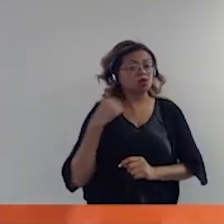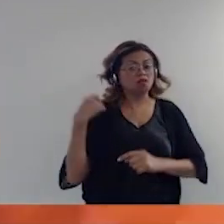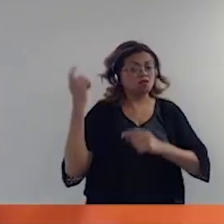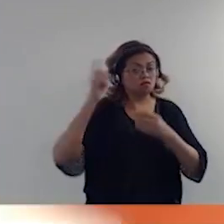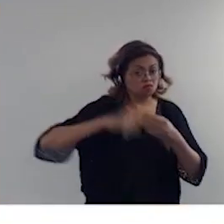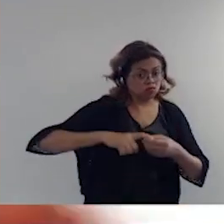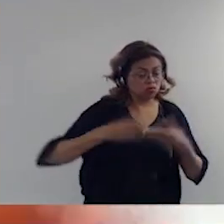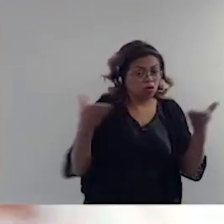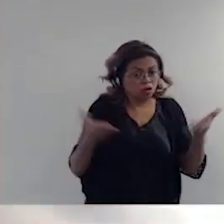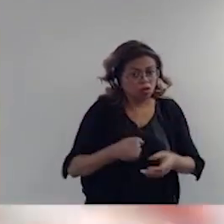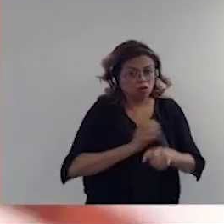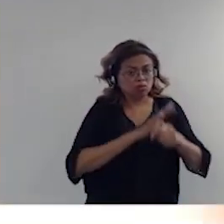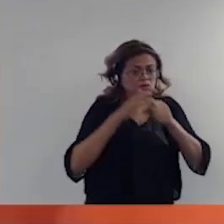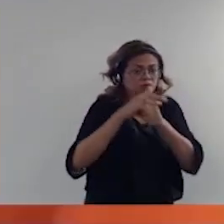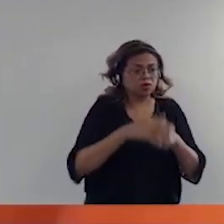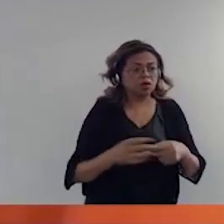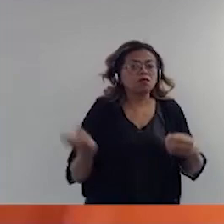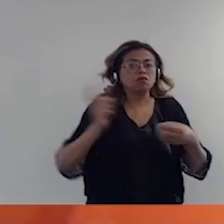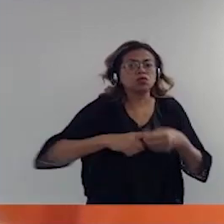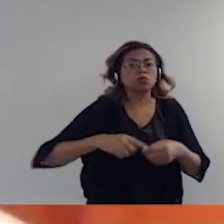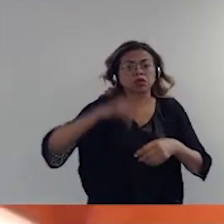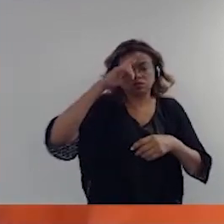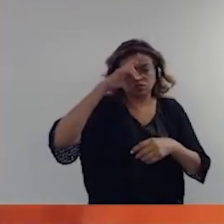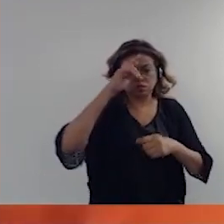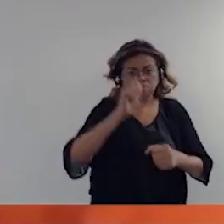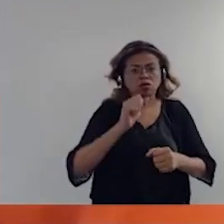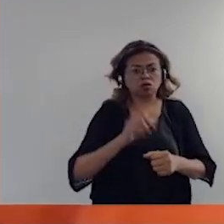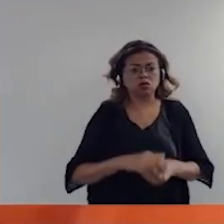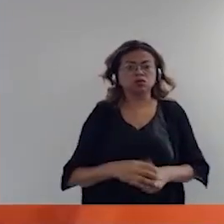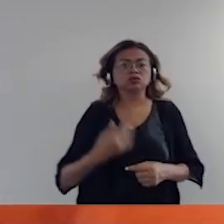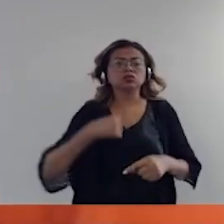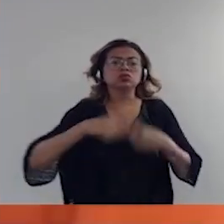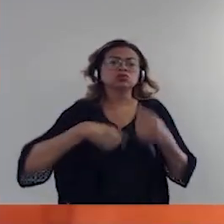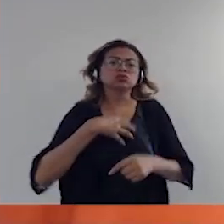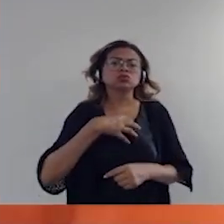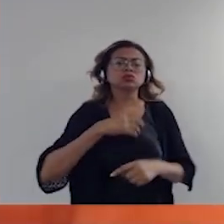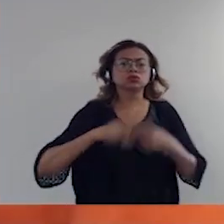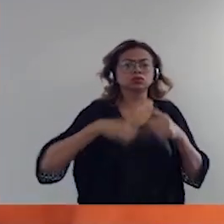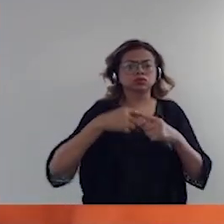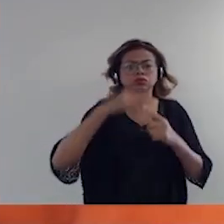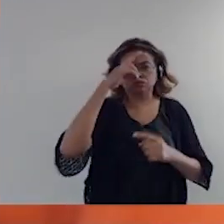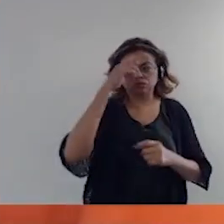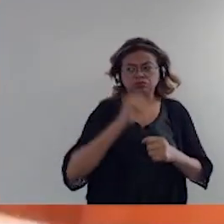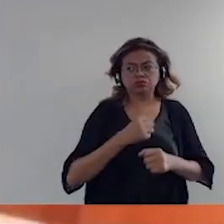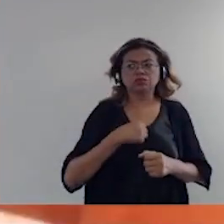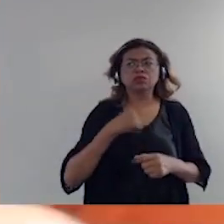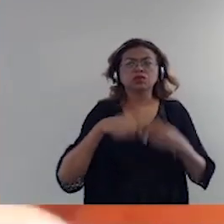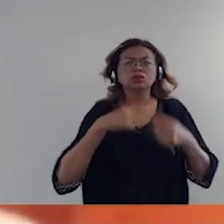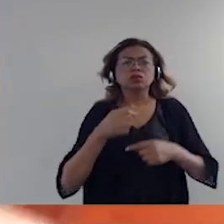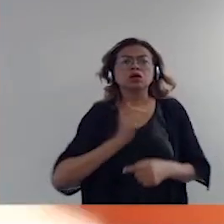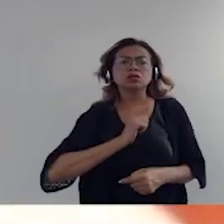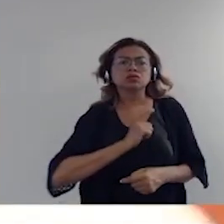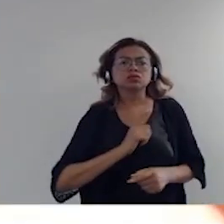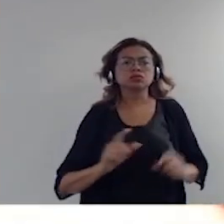a pandemia de uma maneira mais acentuada, né? Quando a gente tem